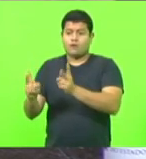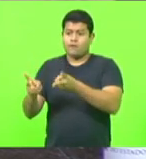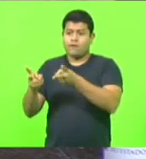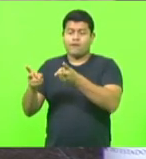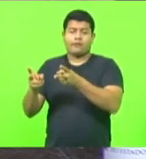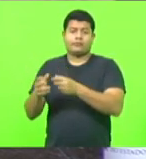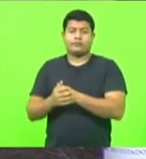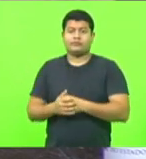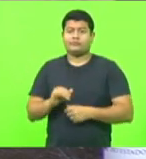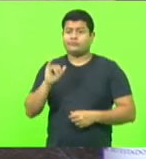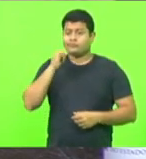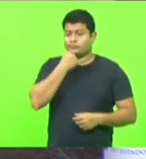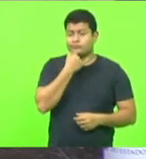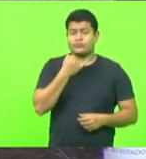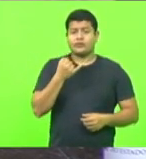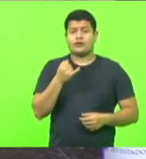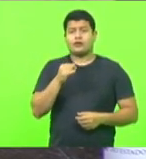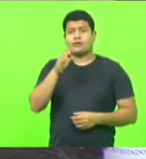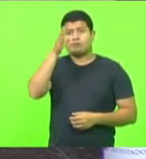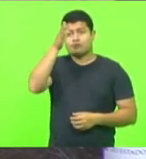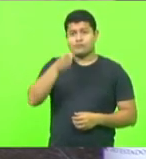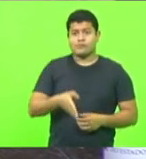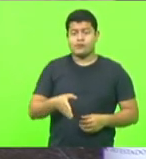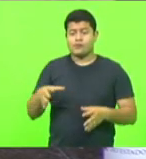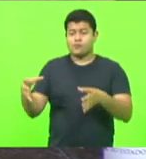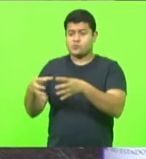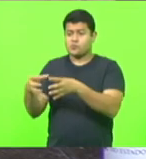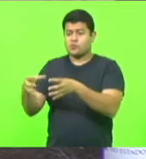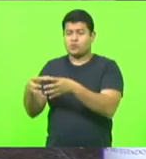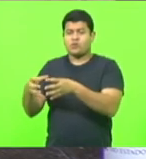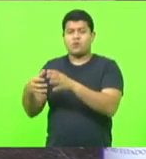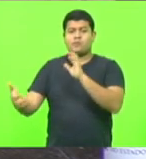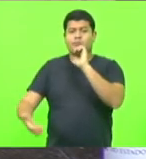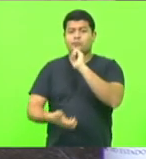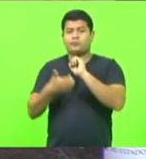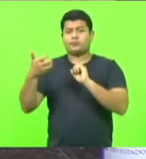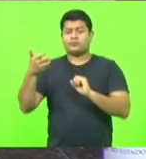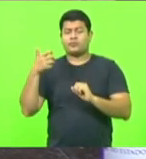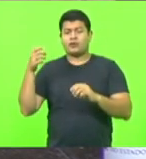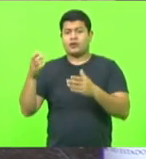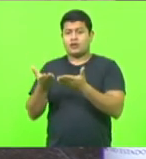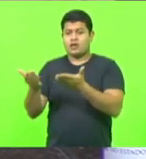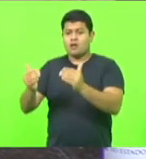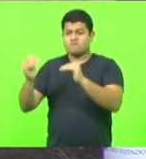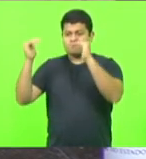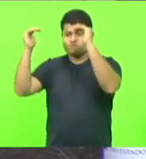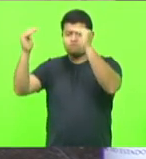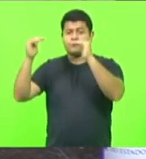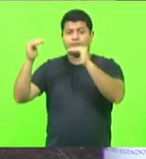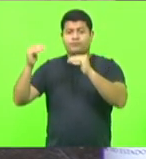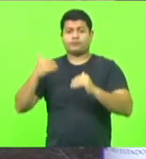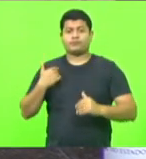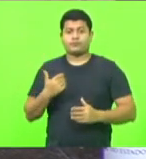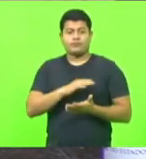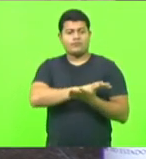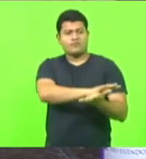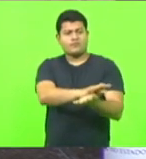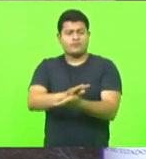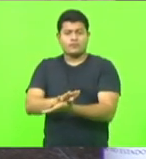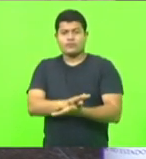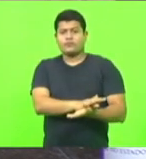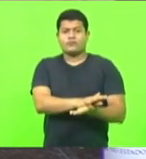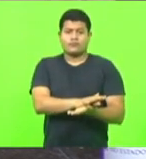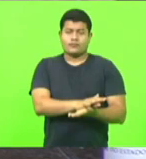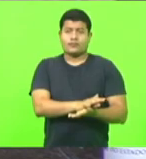um triste episódio de uma elite burocrática que se crê acima dos demais. Sempre lembrando que existem sempre aqueles